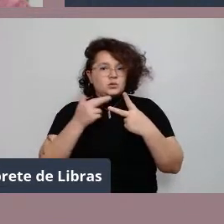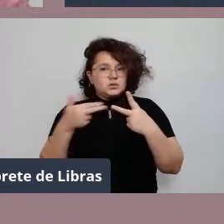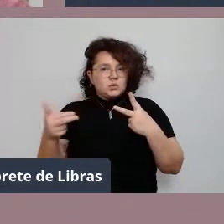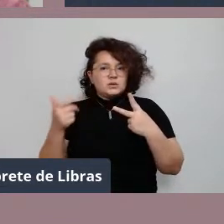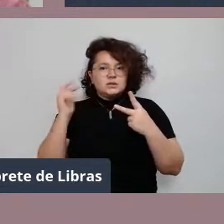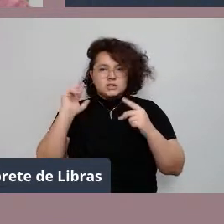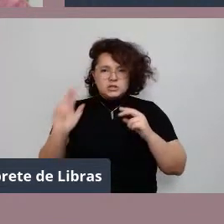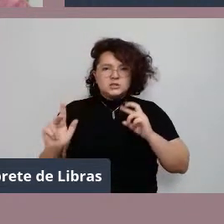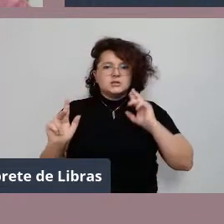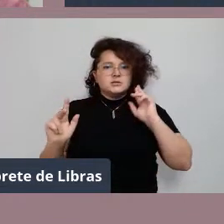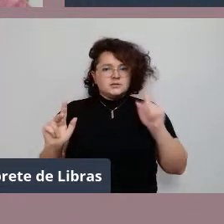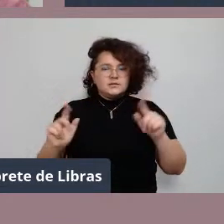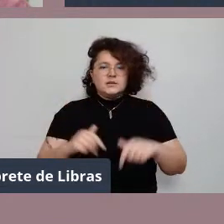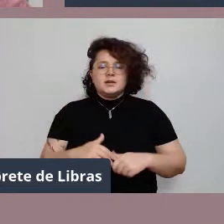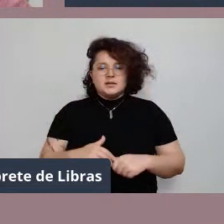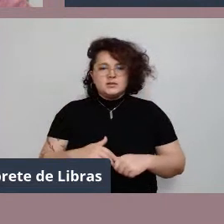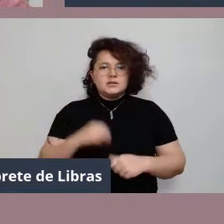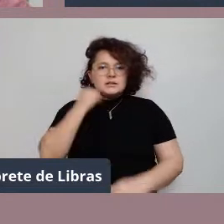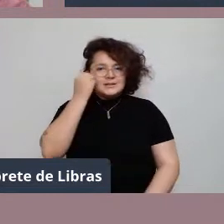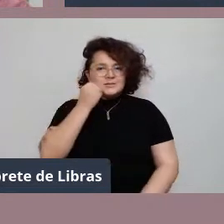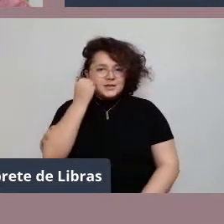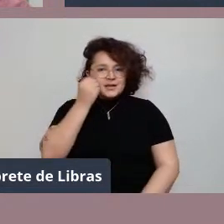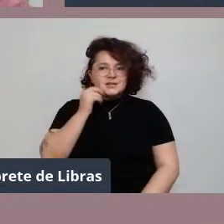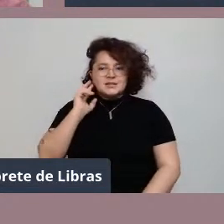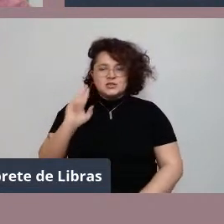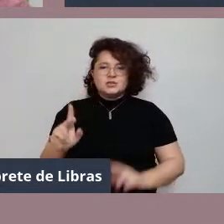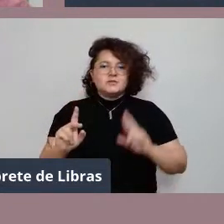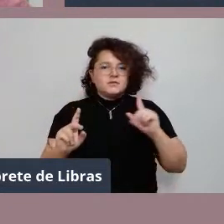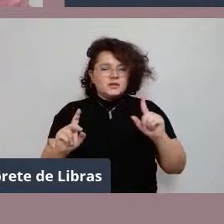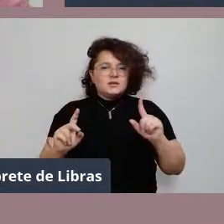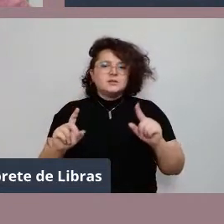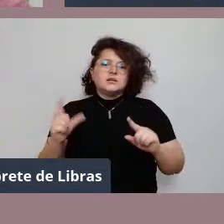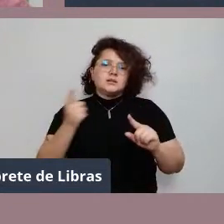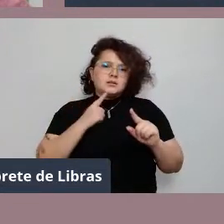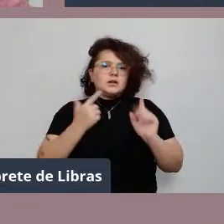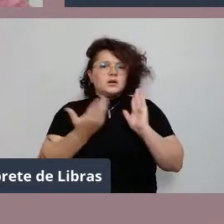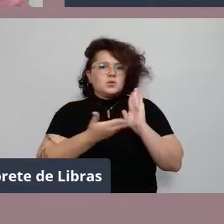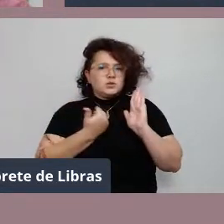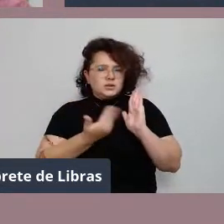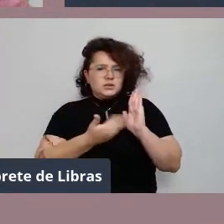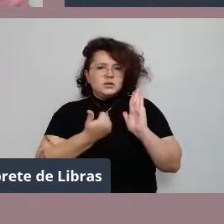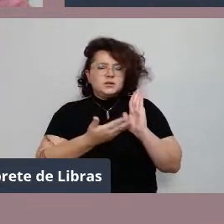diferentes, né? São duas experiências de leitura diferentes. Então, você tem o livro, inclusive,